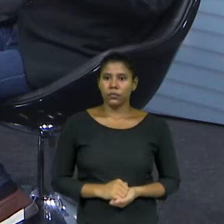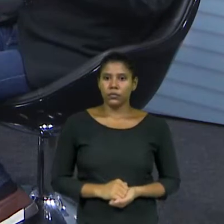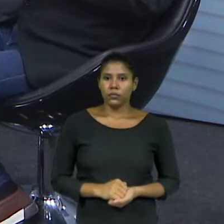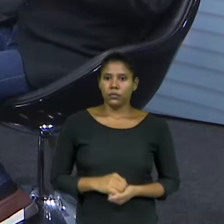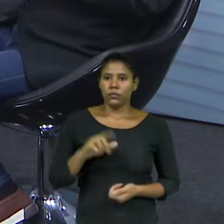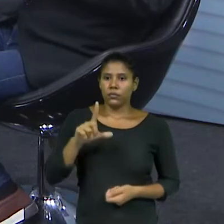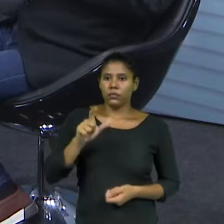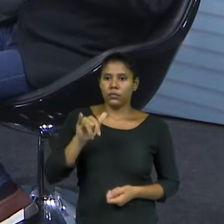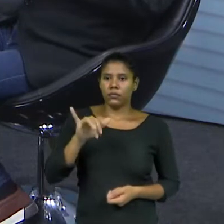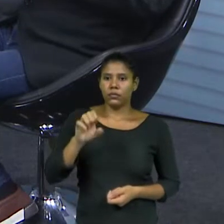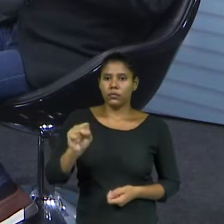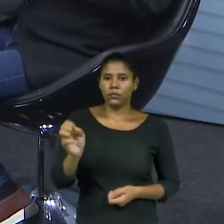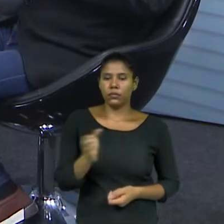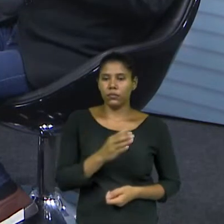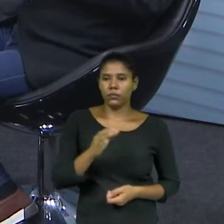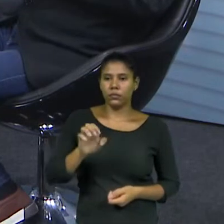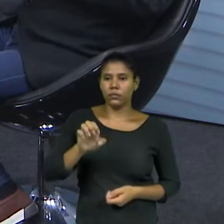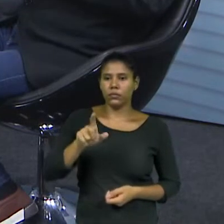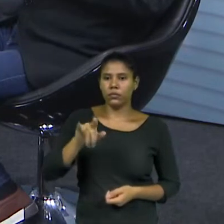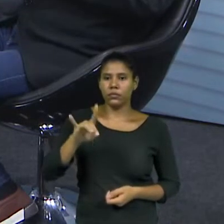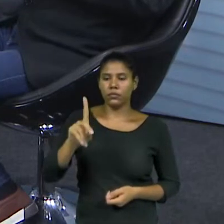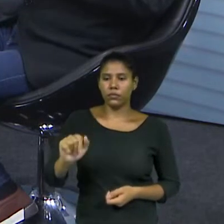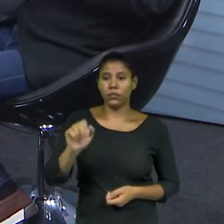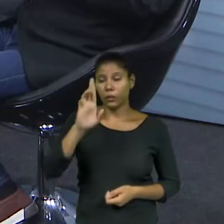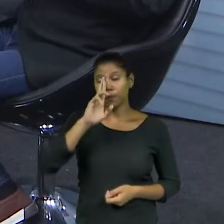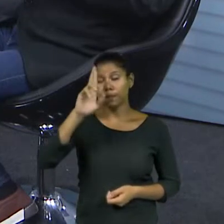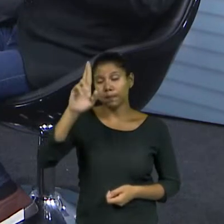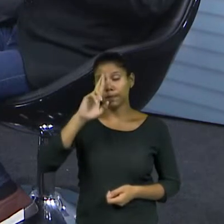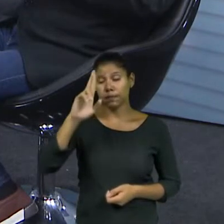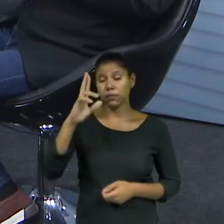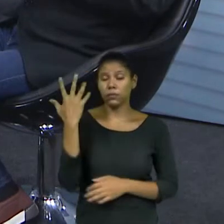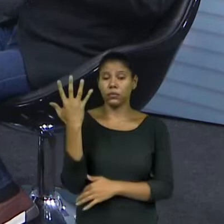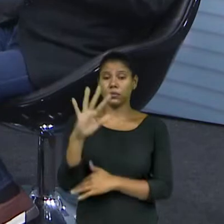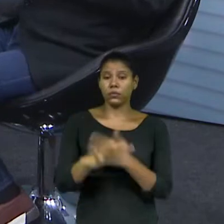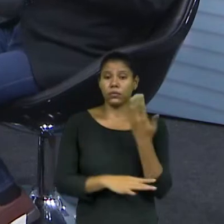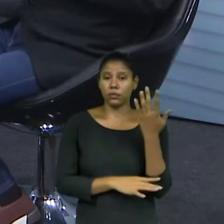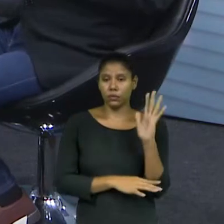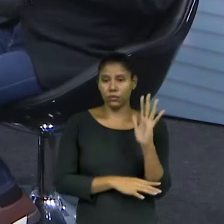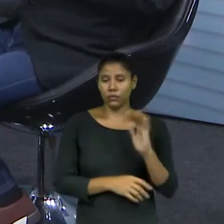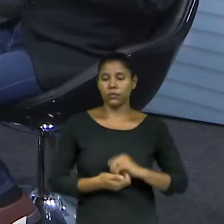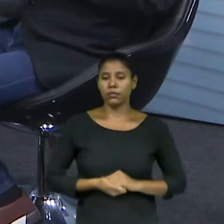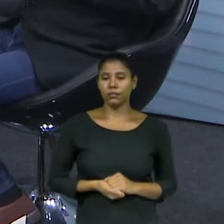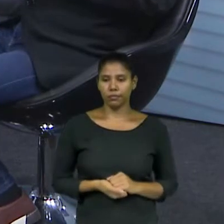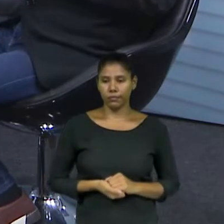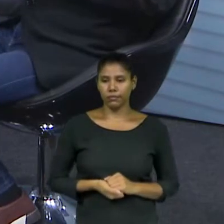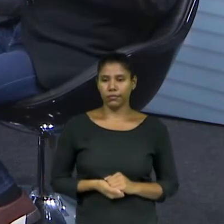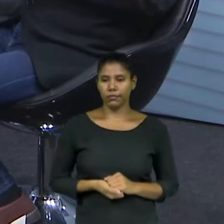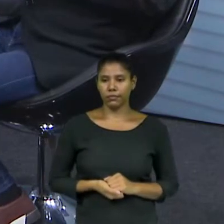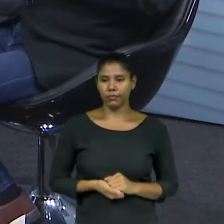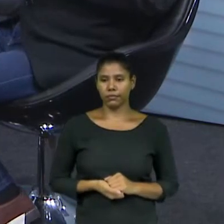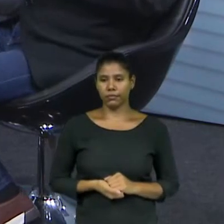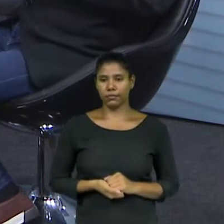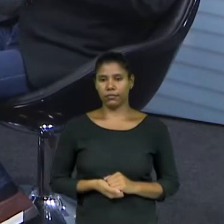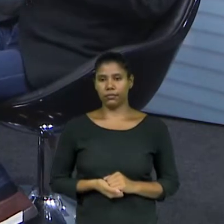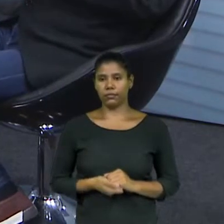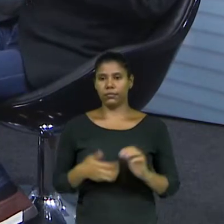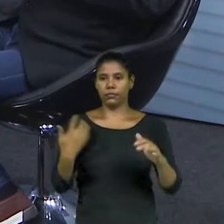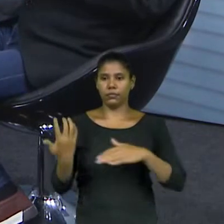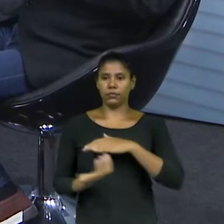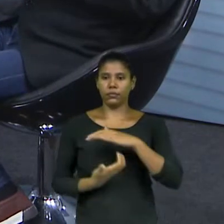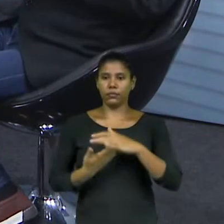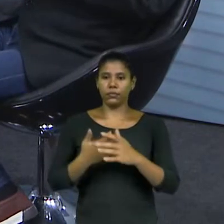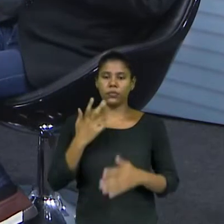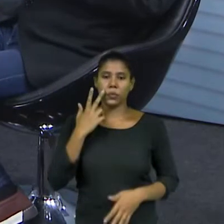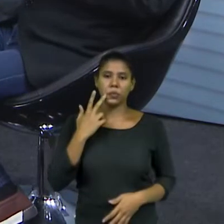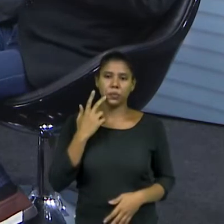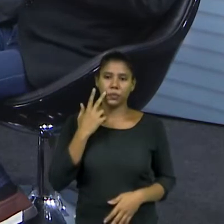Laís Érida, diretora de meio ambiente da Cine Energia e CEO da HL Soluções Ambientais, e o empresário cearense, fundador e CEO